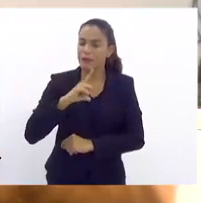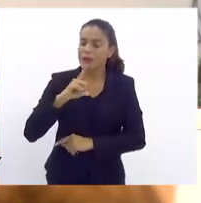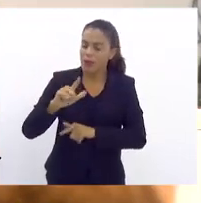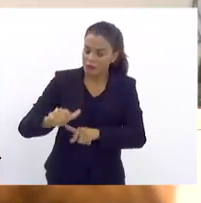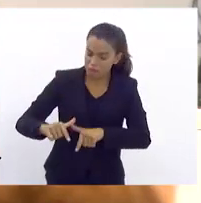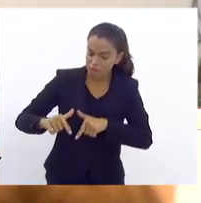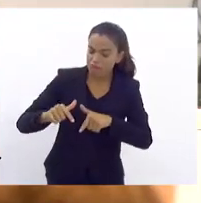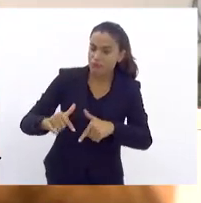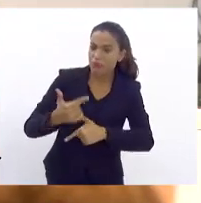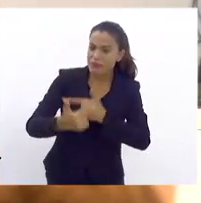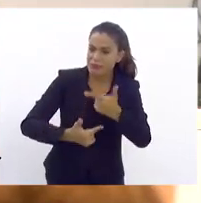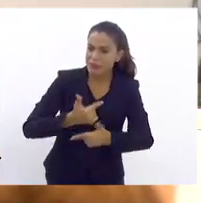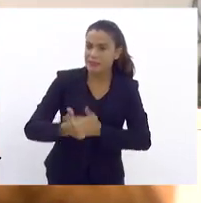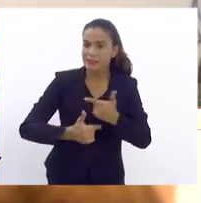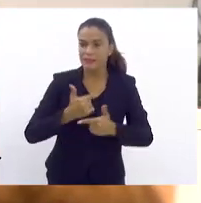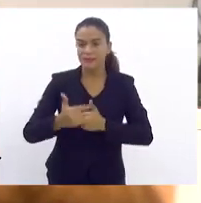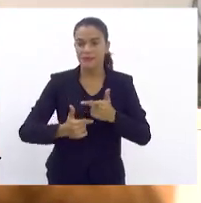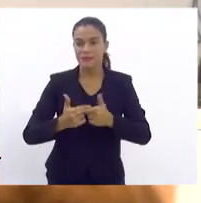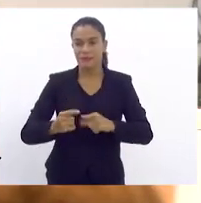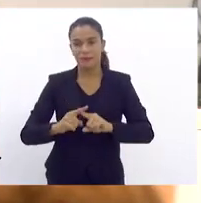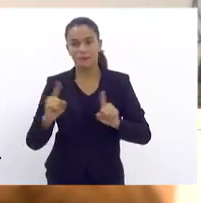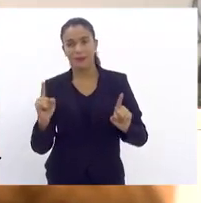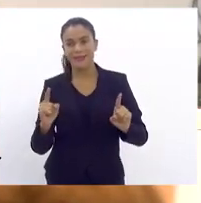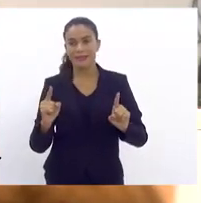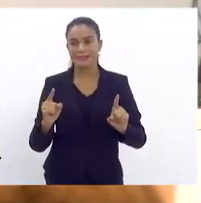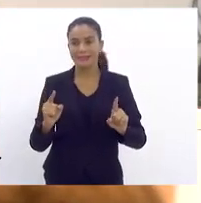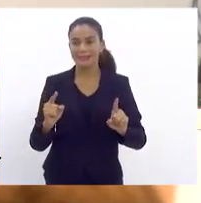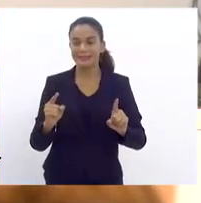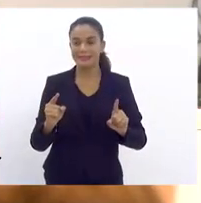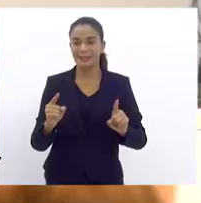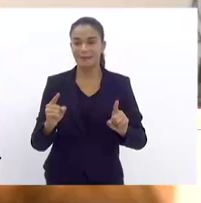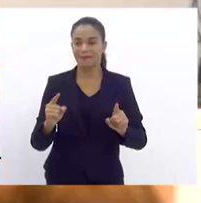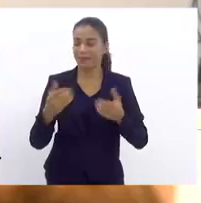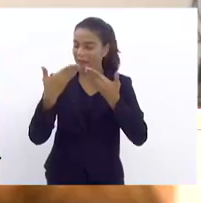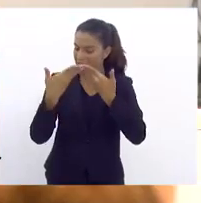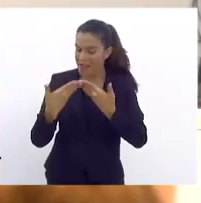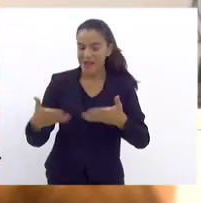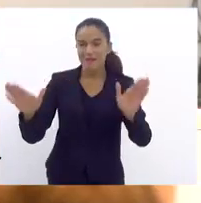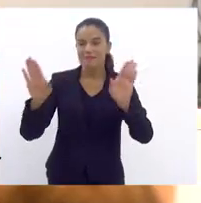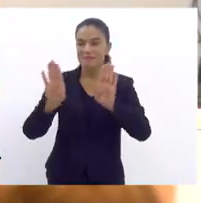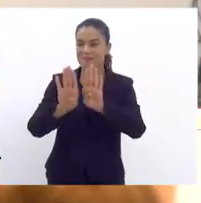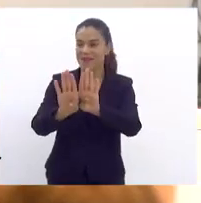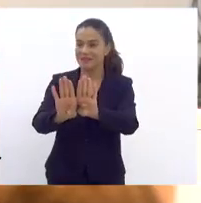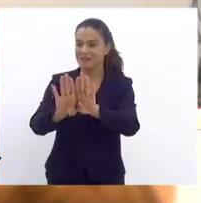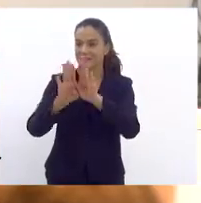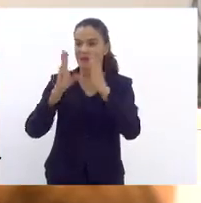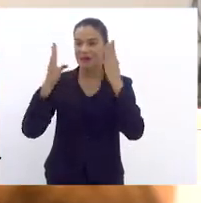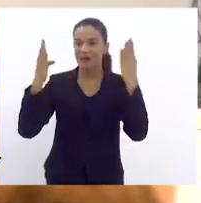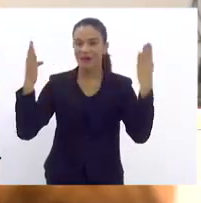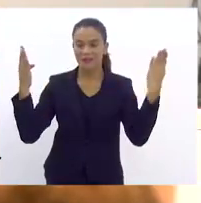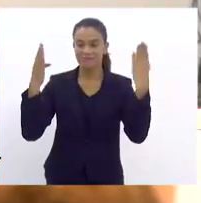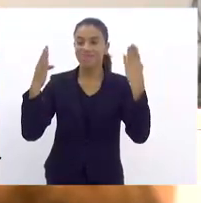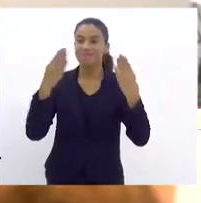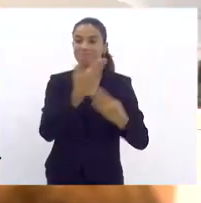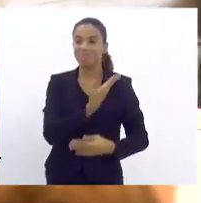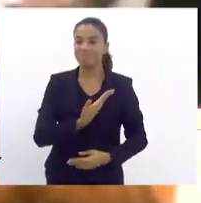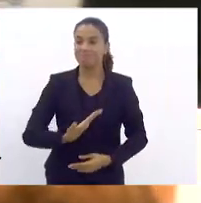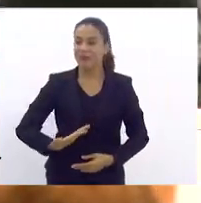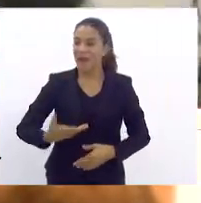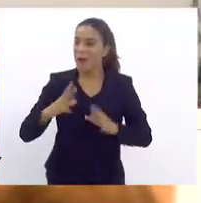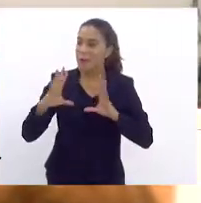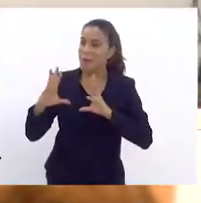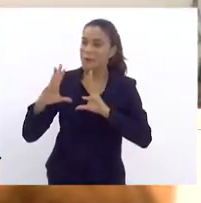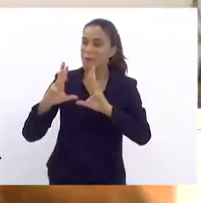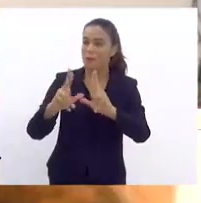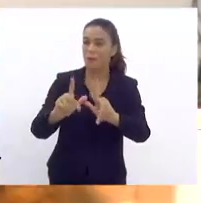prestado bom em serviços mas abrimos as portas desse prédio para o público e foi